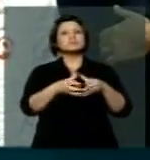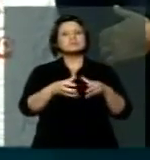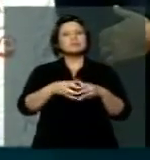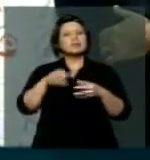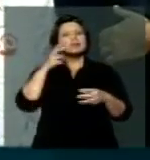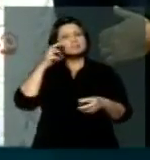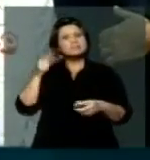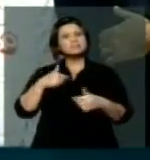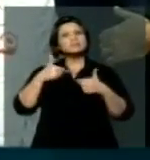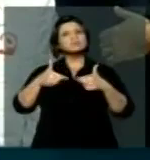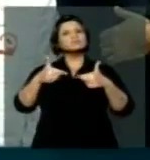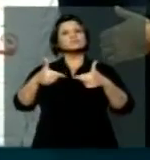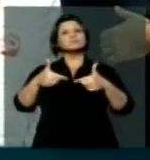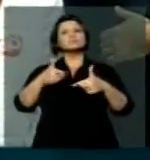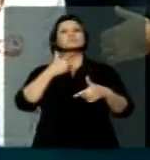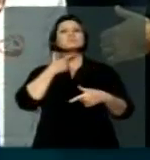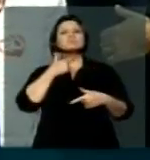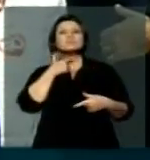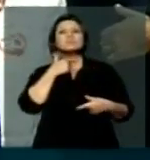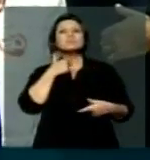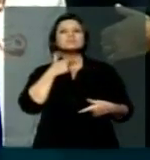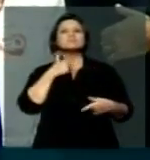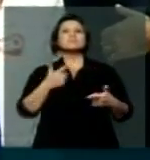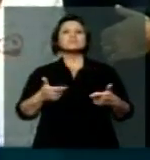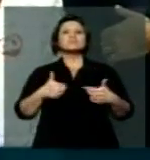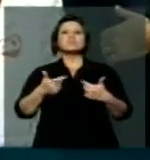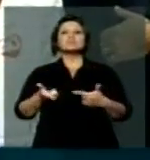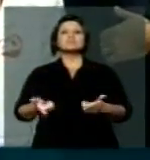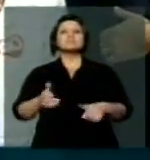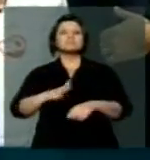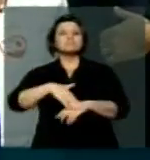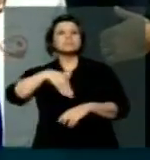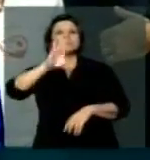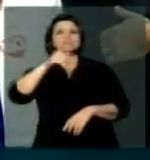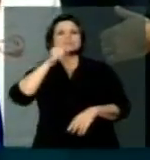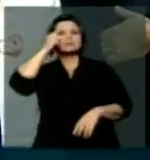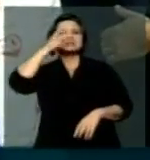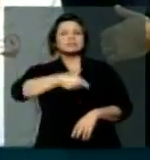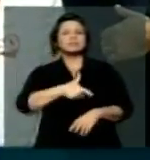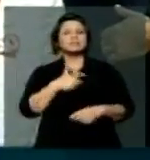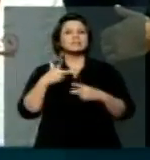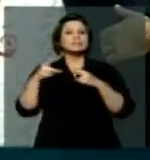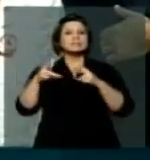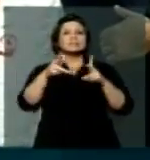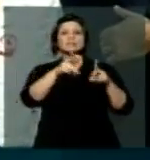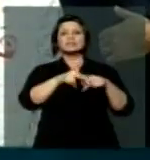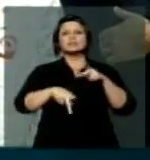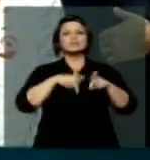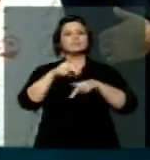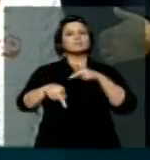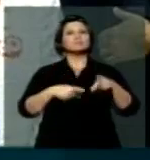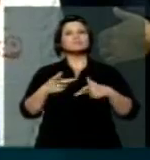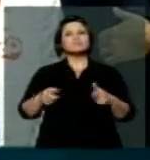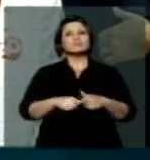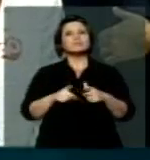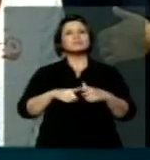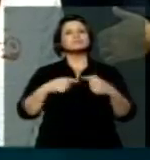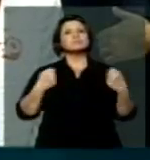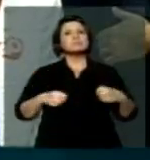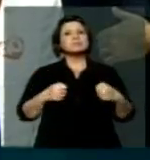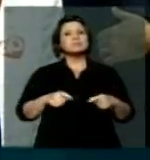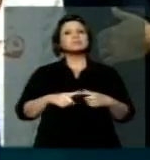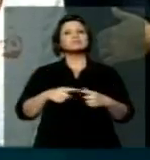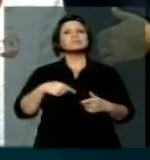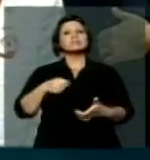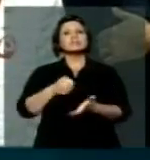seus olhos, na frente do seu desejo, na frente da sua vontade, o interesse comum, o interesse de todos, que deve